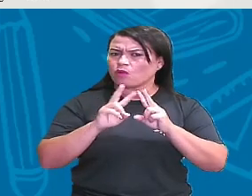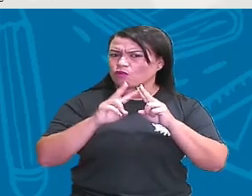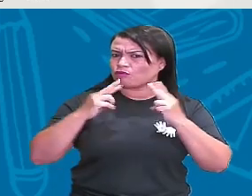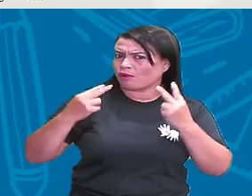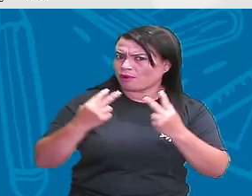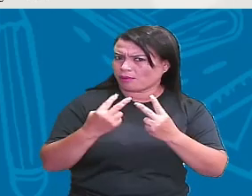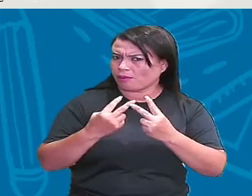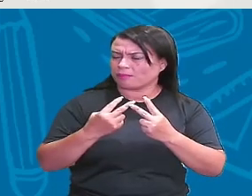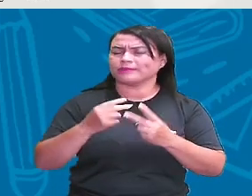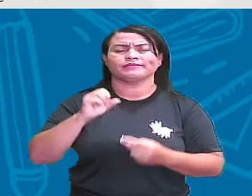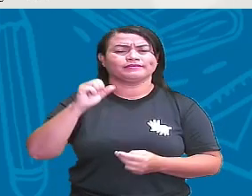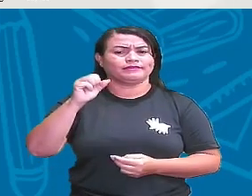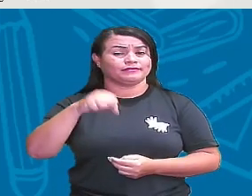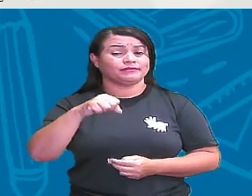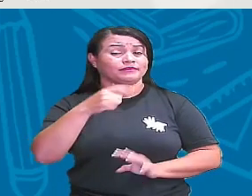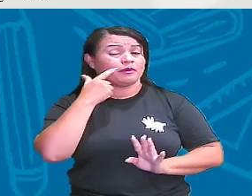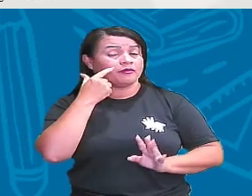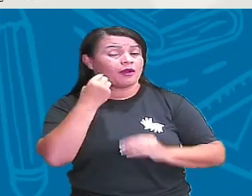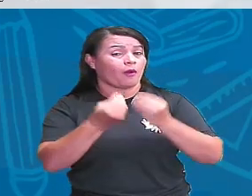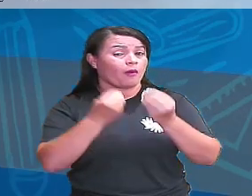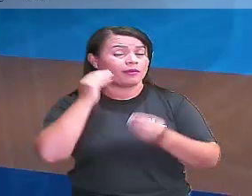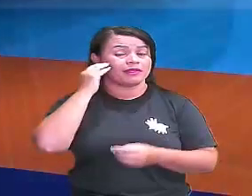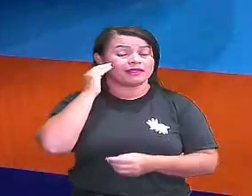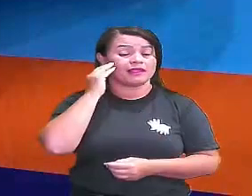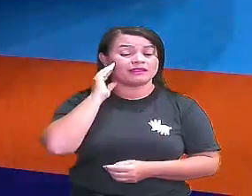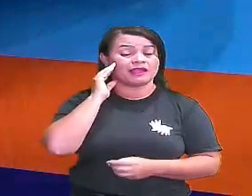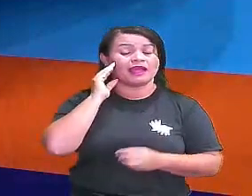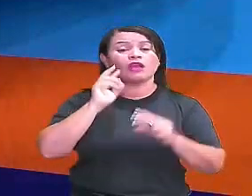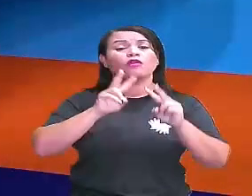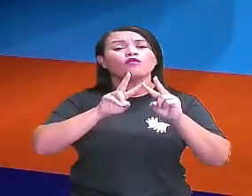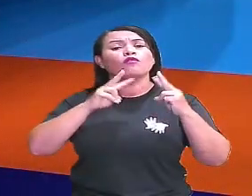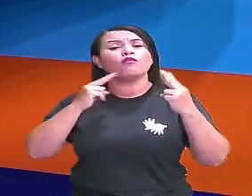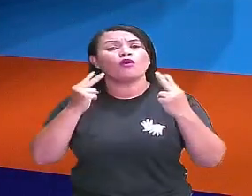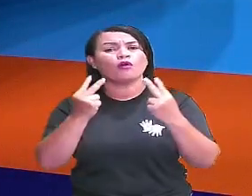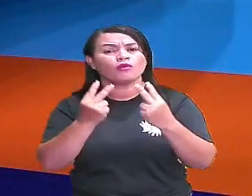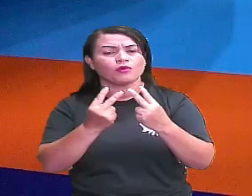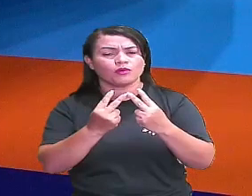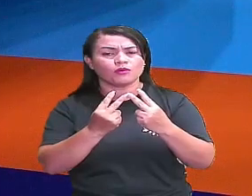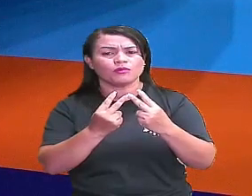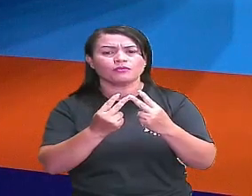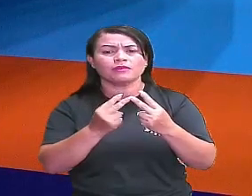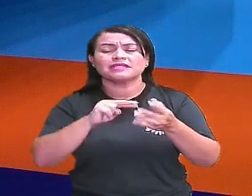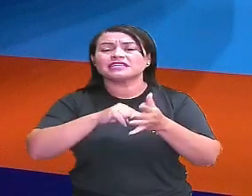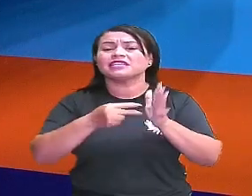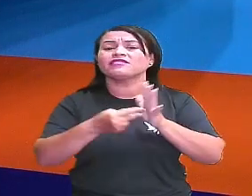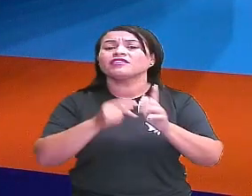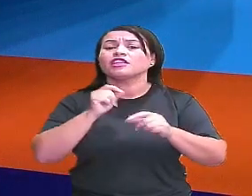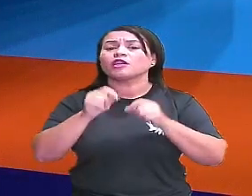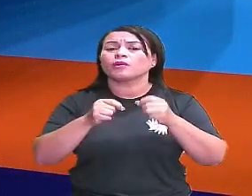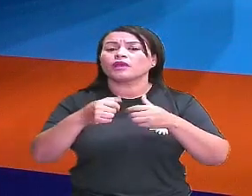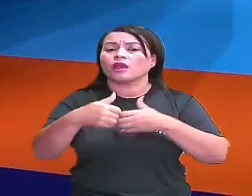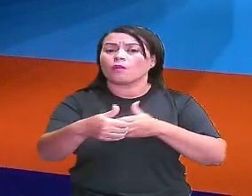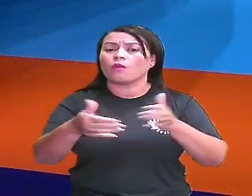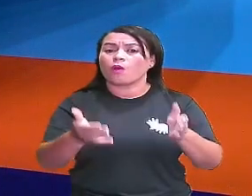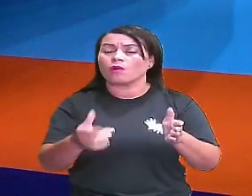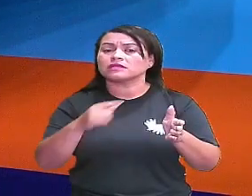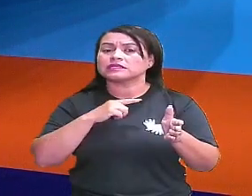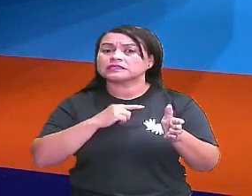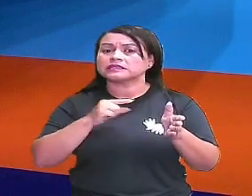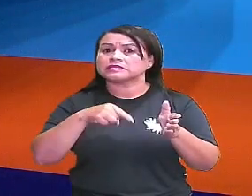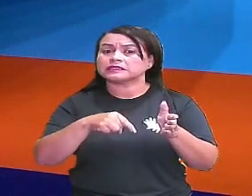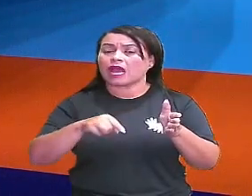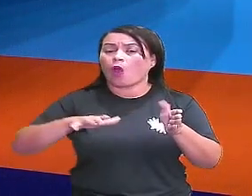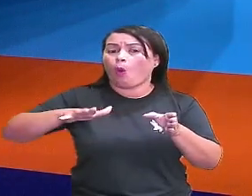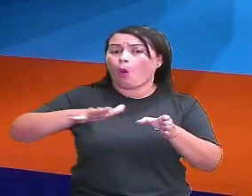aqui hoje. Então, as medidas de volume representam o espaço ocupado por um corpo. A